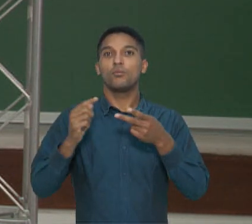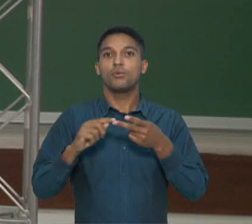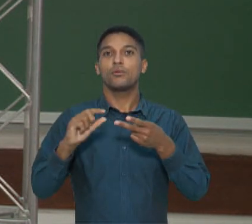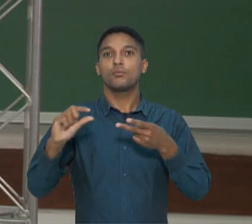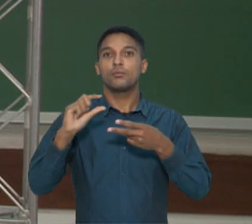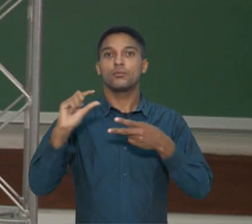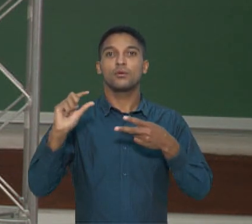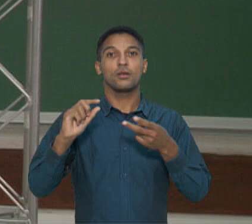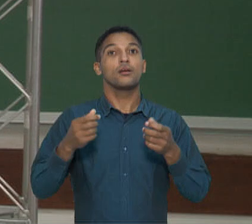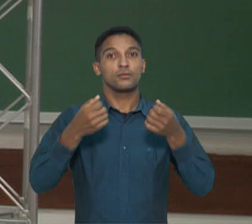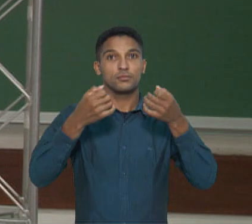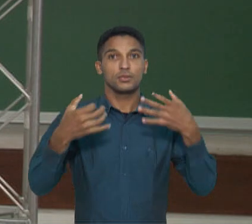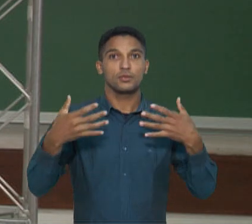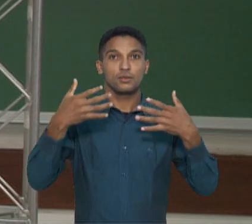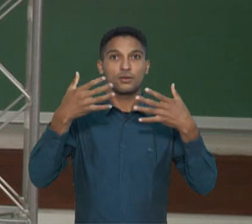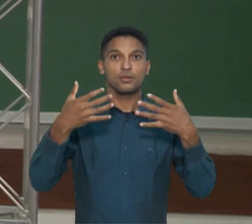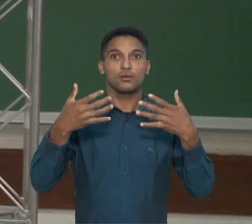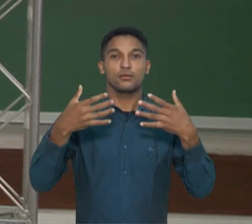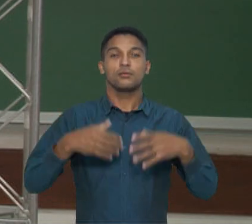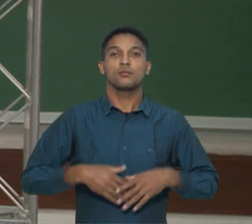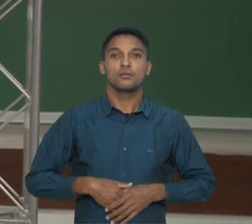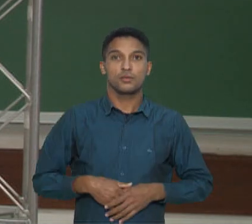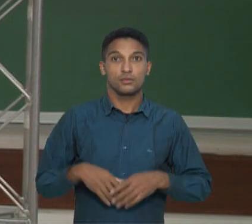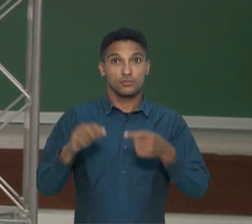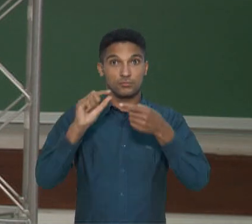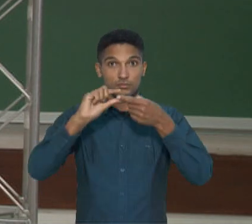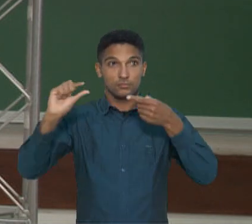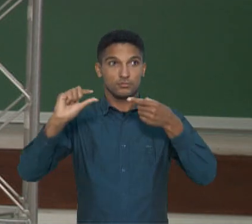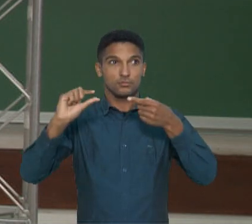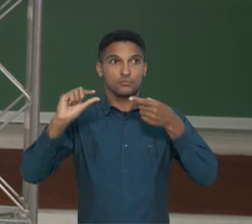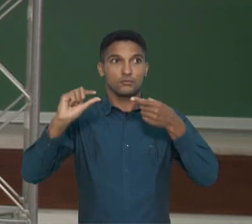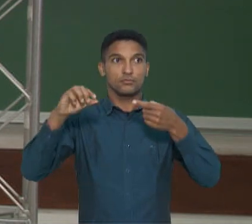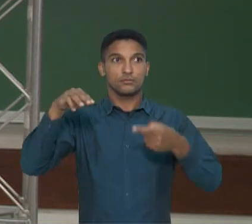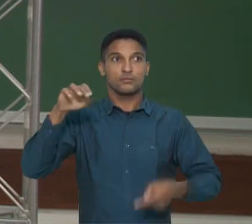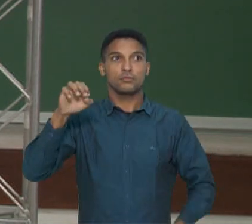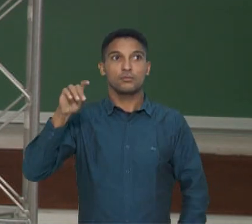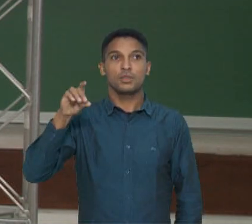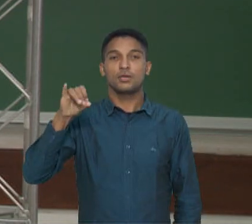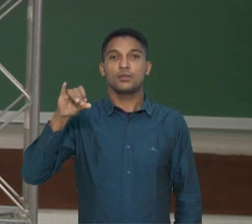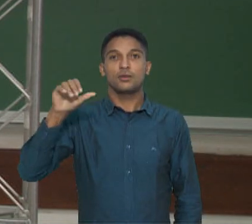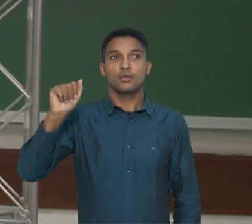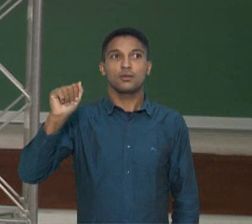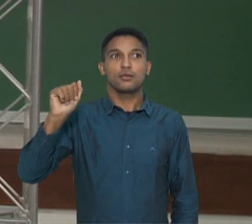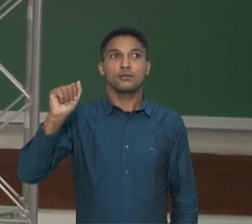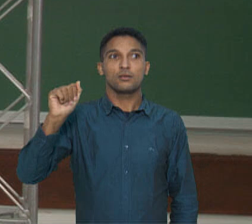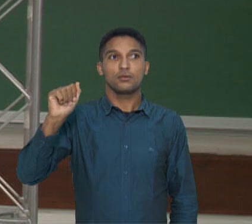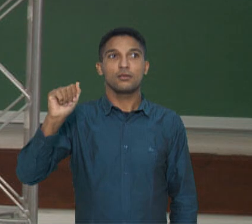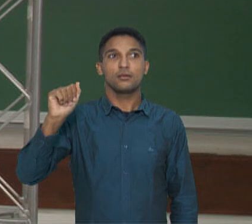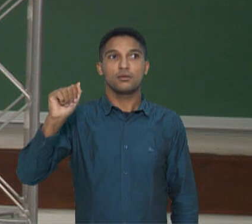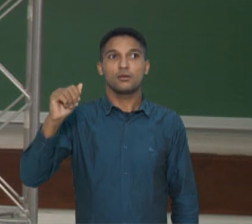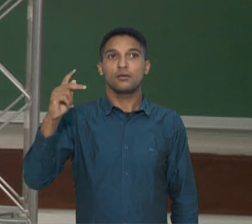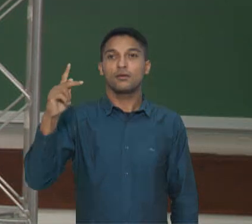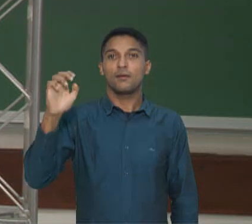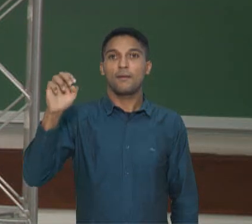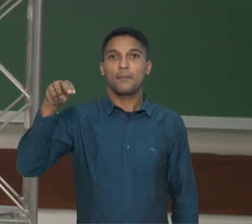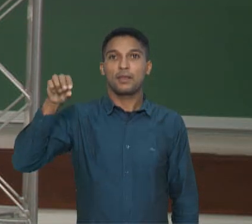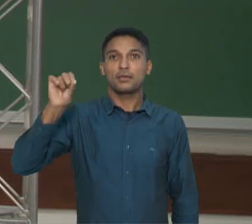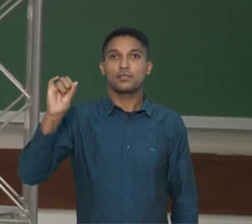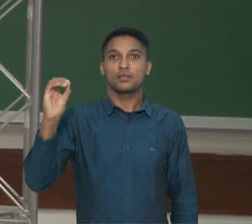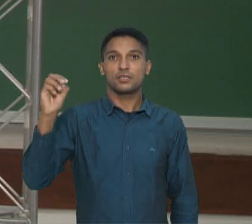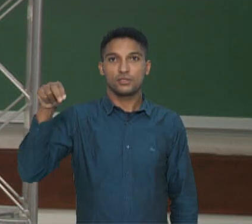ao primeiro termo, media pensión, é a primeira refeição do dia, no caso, café da